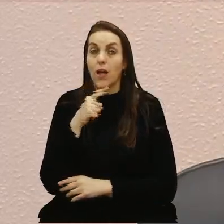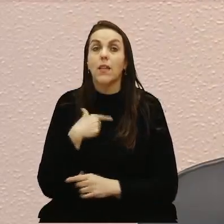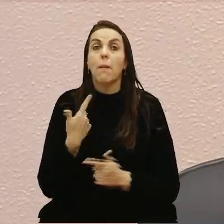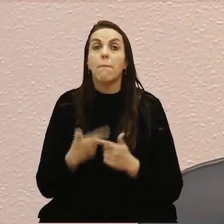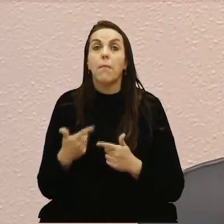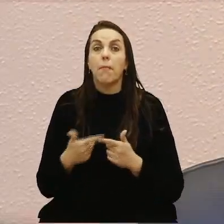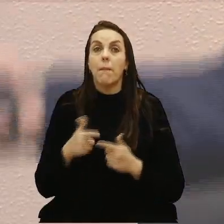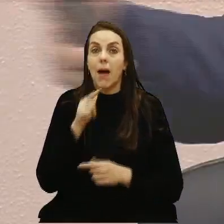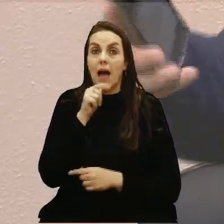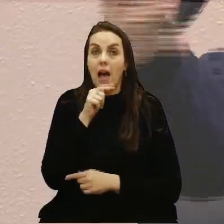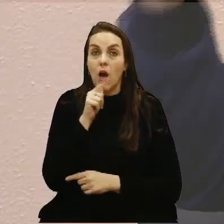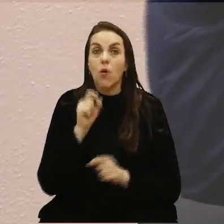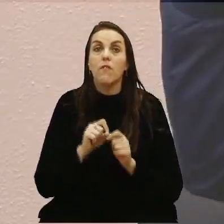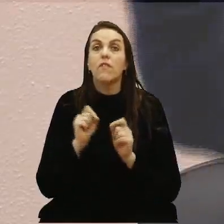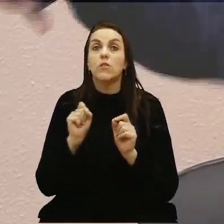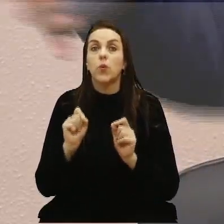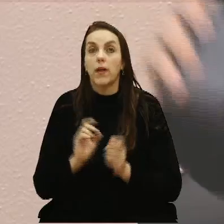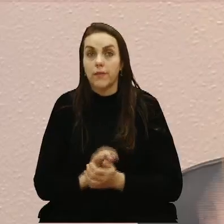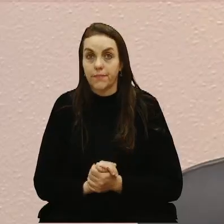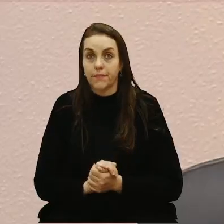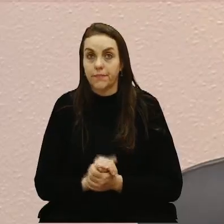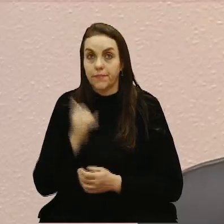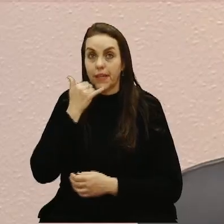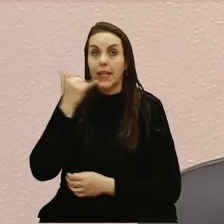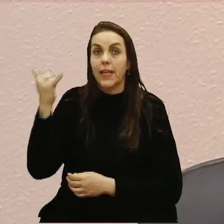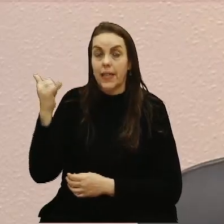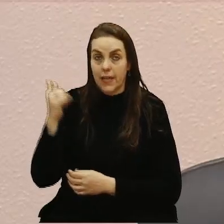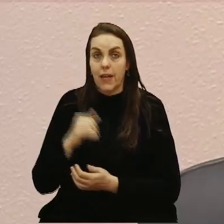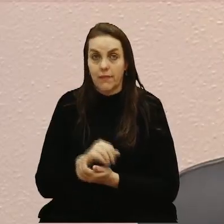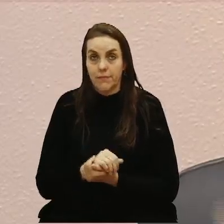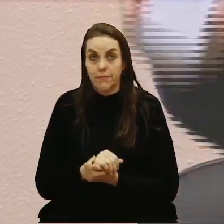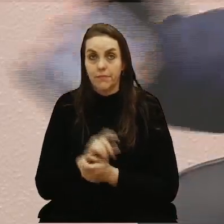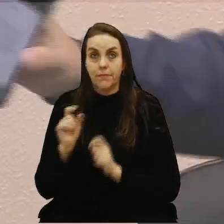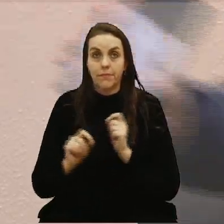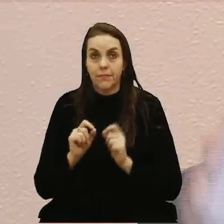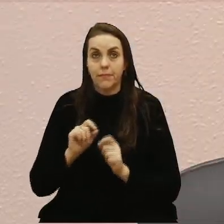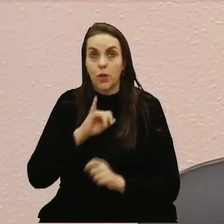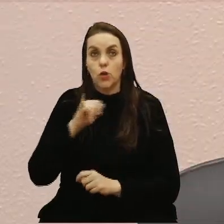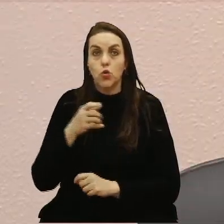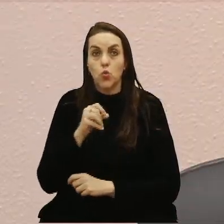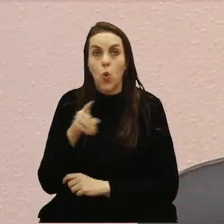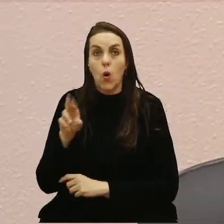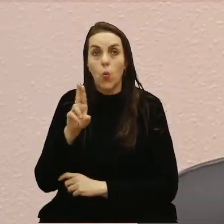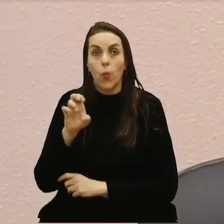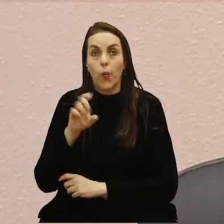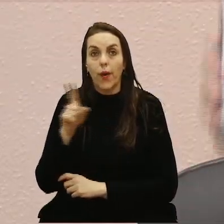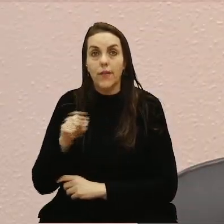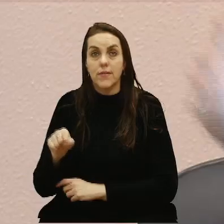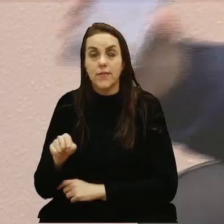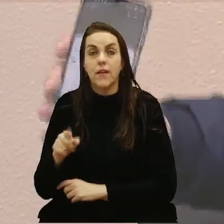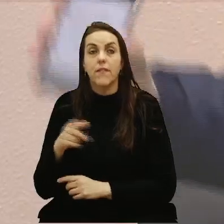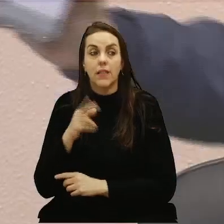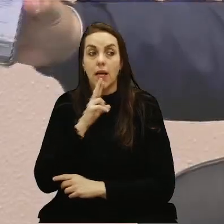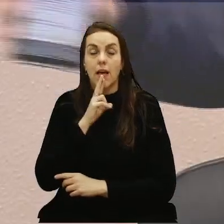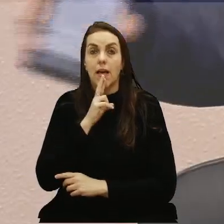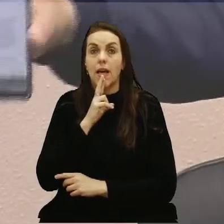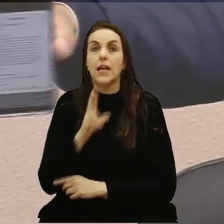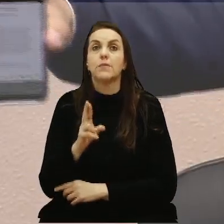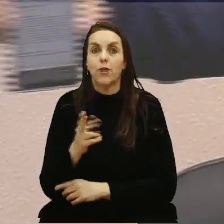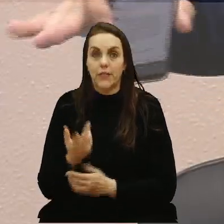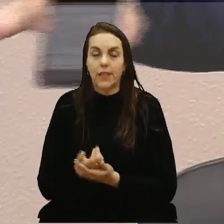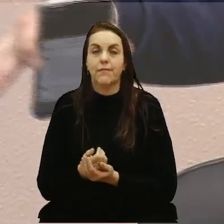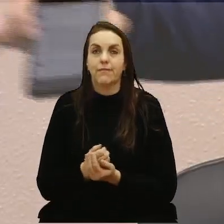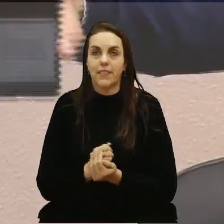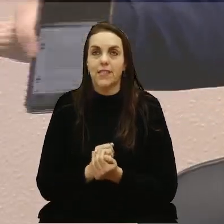vai fazer? Vocês aí, nós vamos ligar para o João Ex. E alguém vai dar uma resposta. A gente pode discordar, mas nós